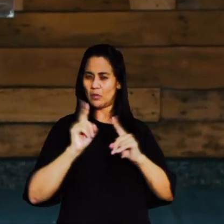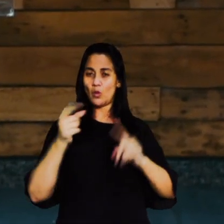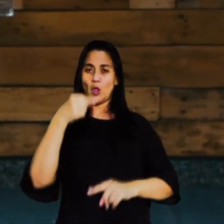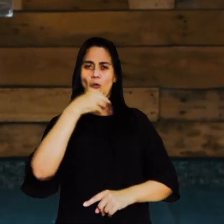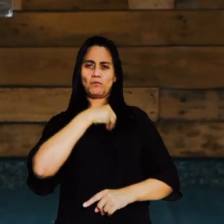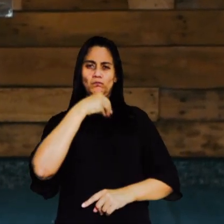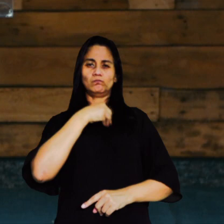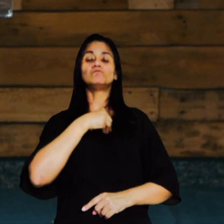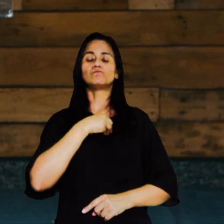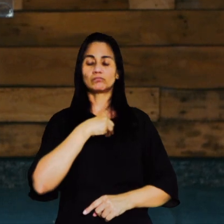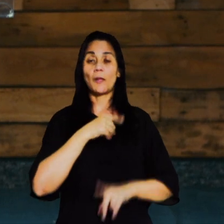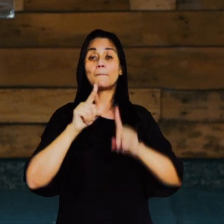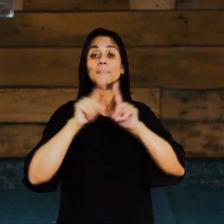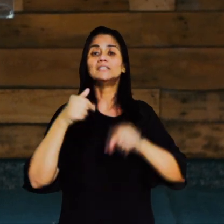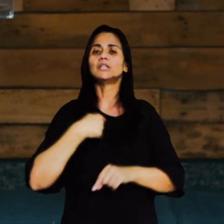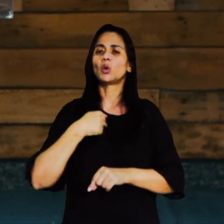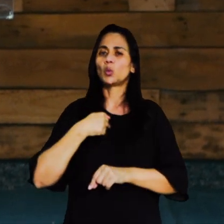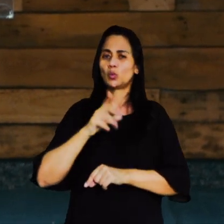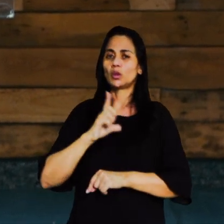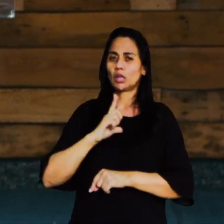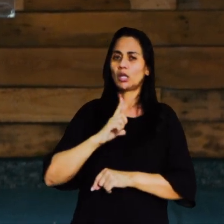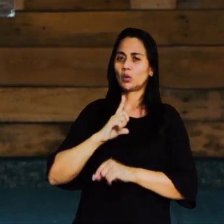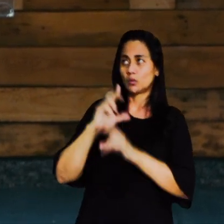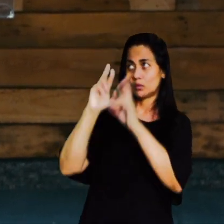mas eu tenho temor.